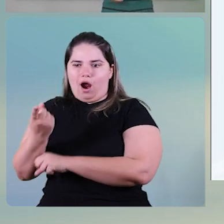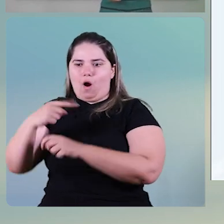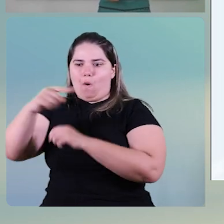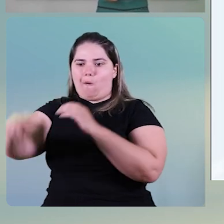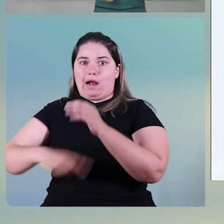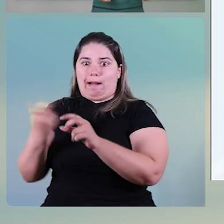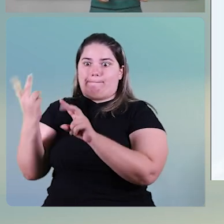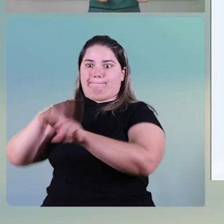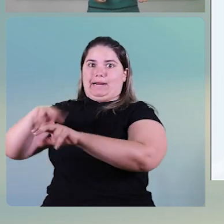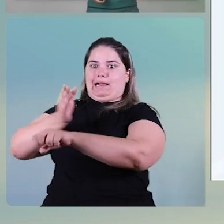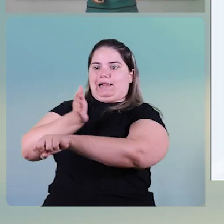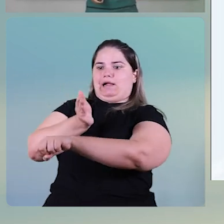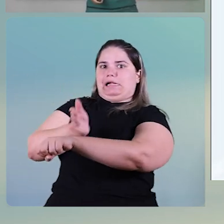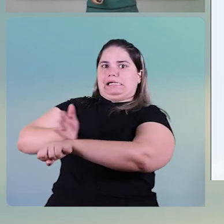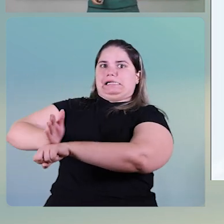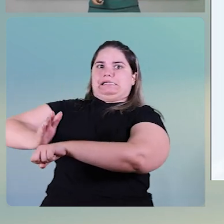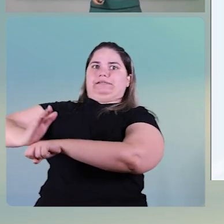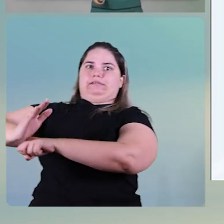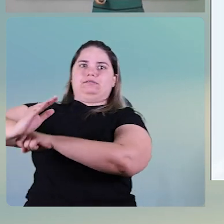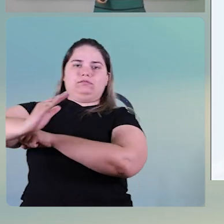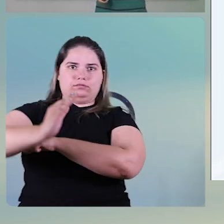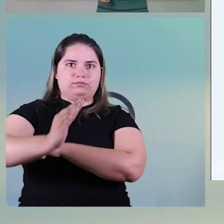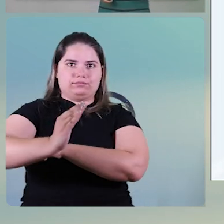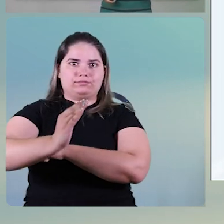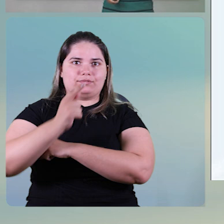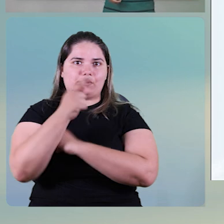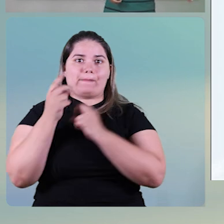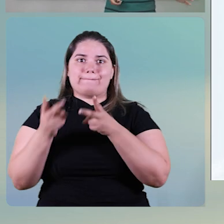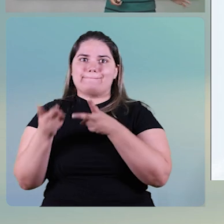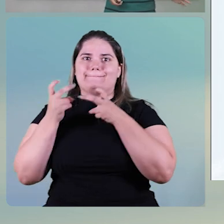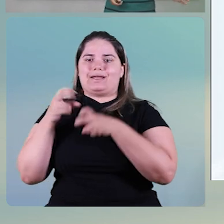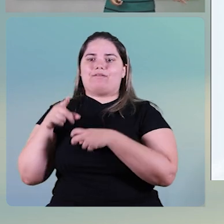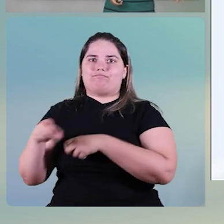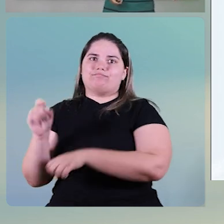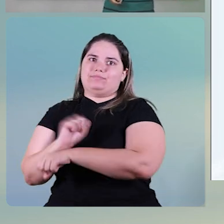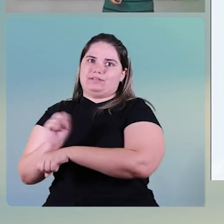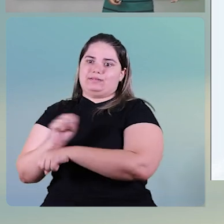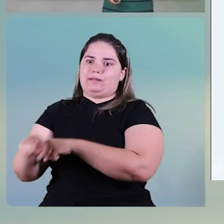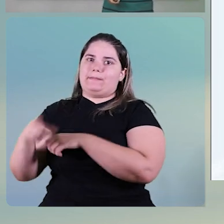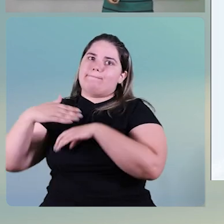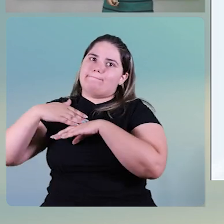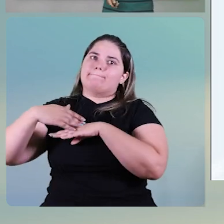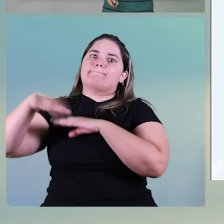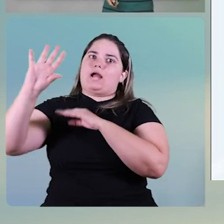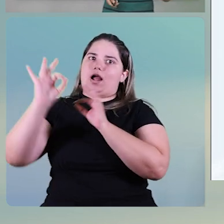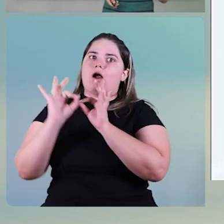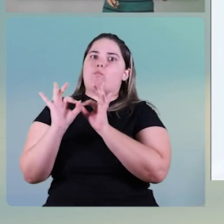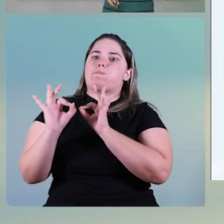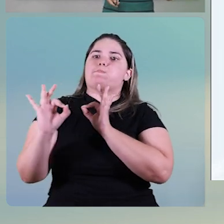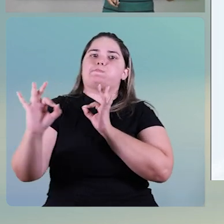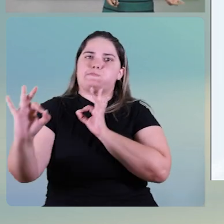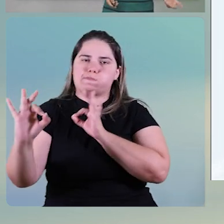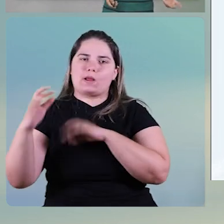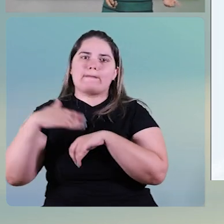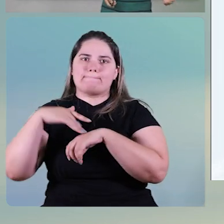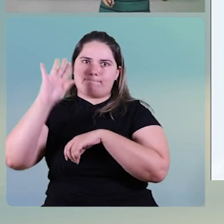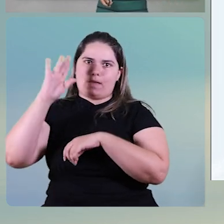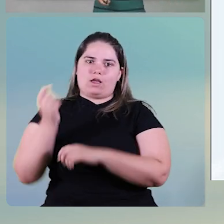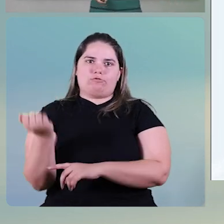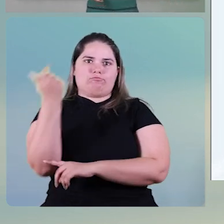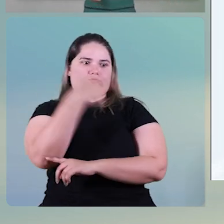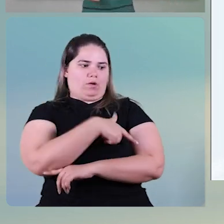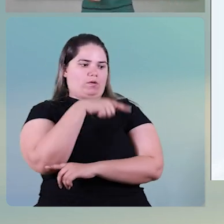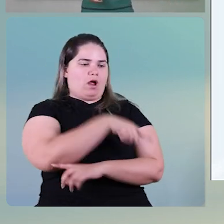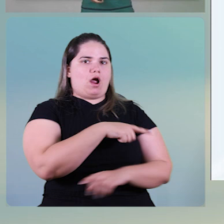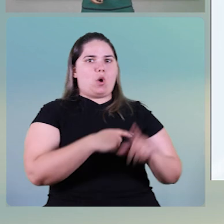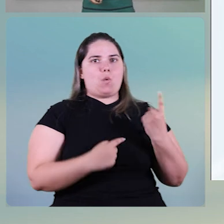rodas são travadas e os pneus saem deslizando sobre o asfalto, perceba que ele vai percorrer uma distância maior do que